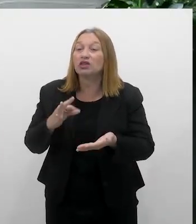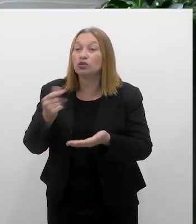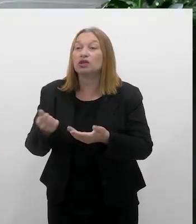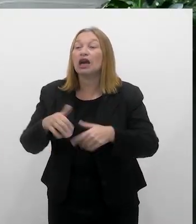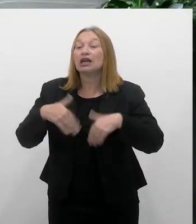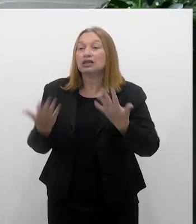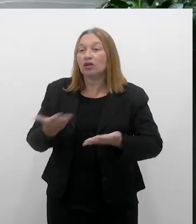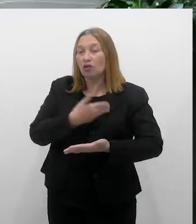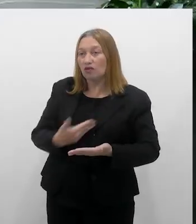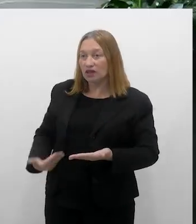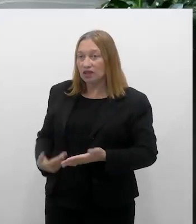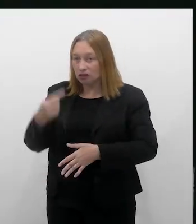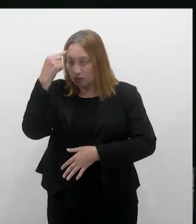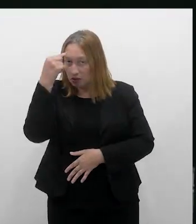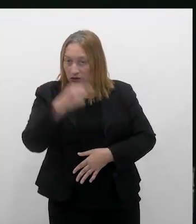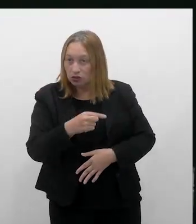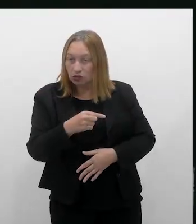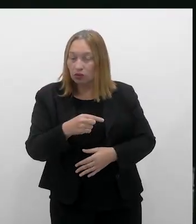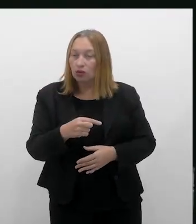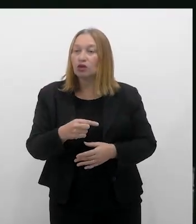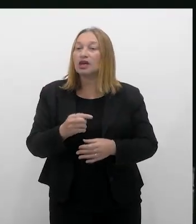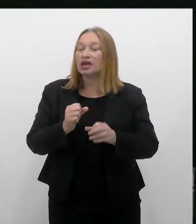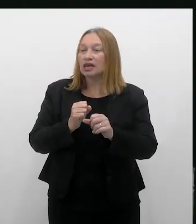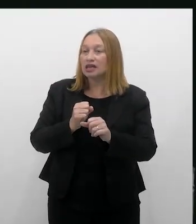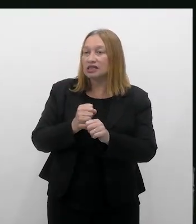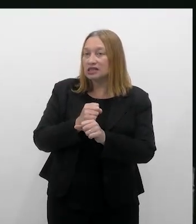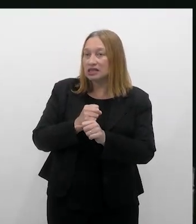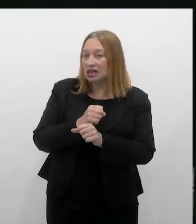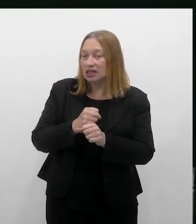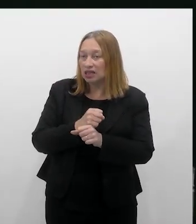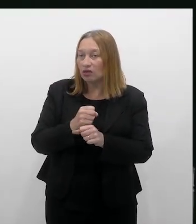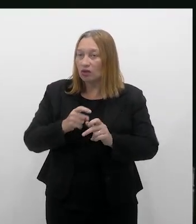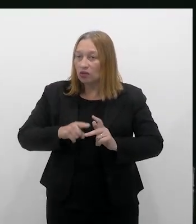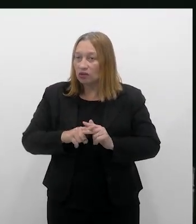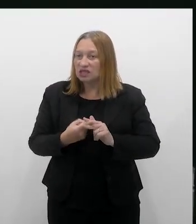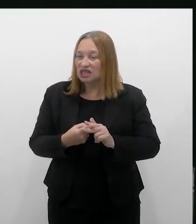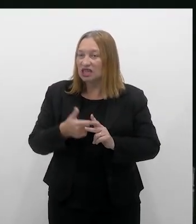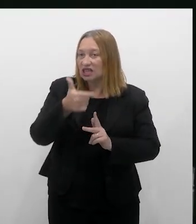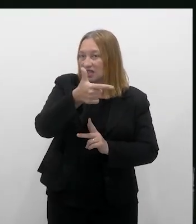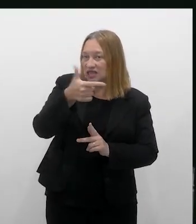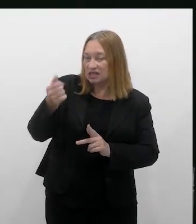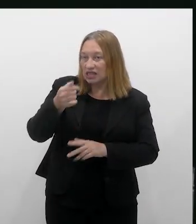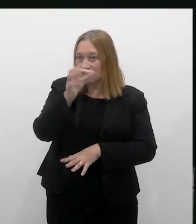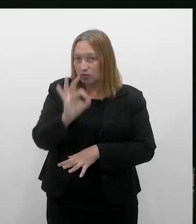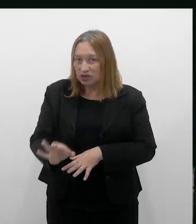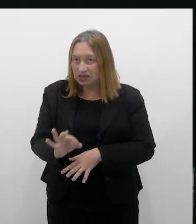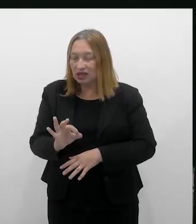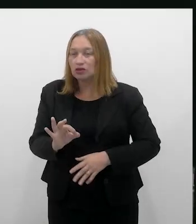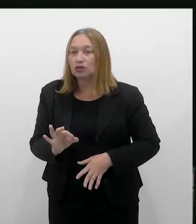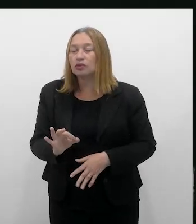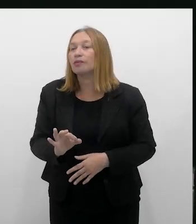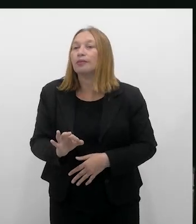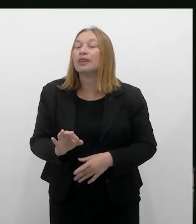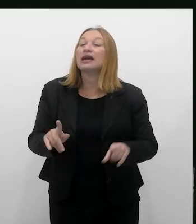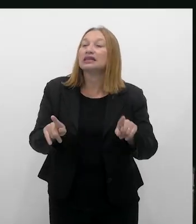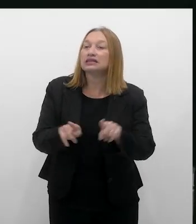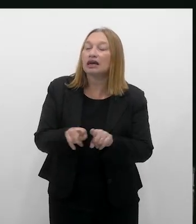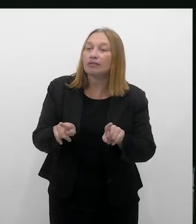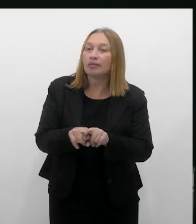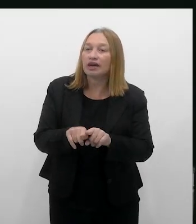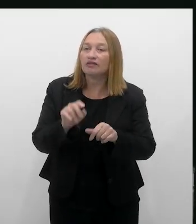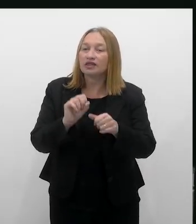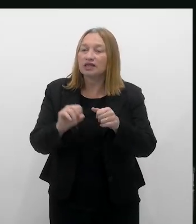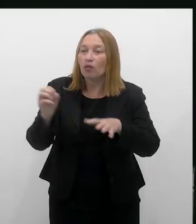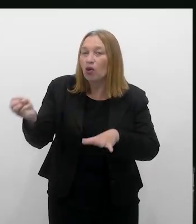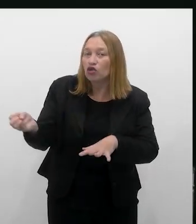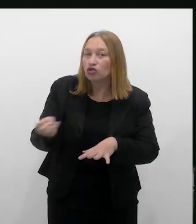o governador autorizou no final do ano passado, esse ano nós já tivemos um reajuste de quase 17%,